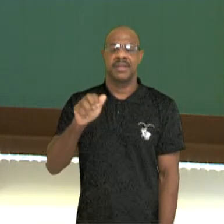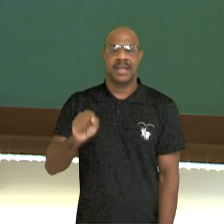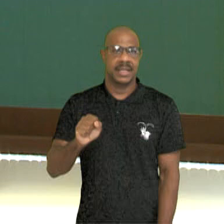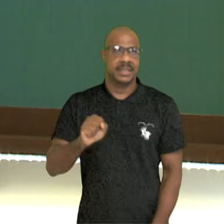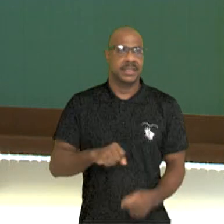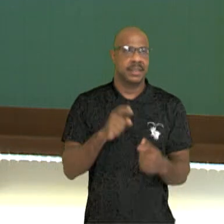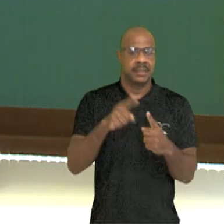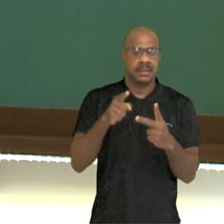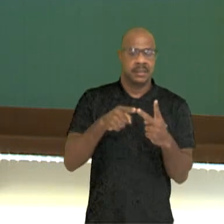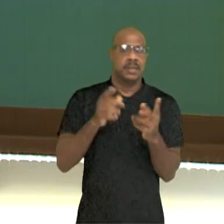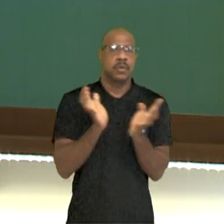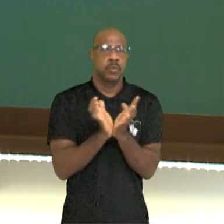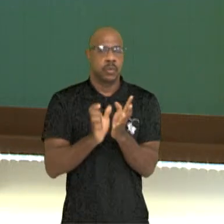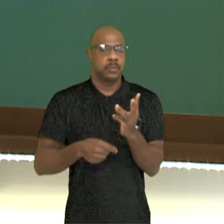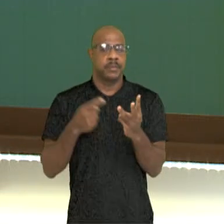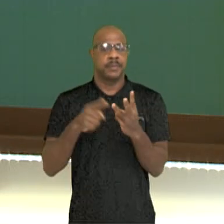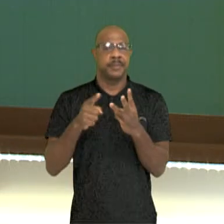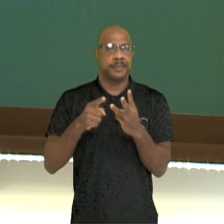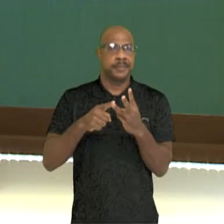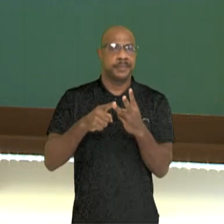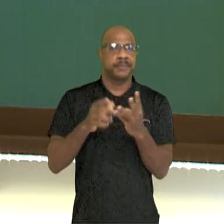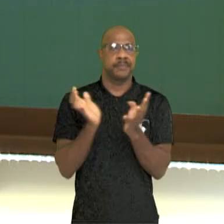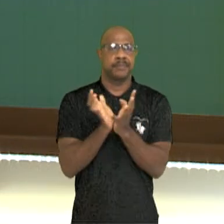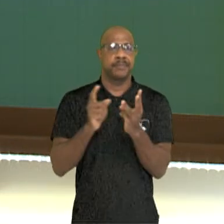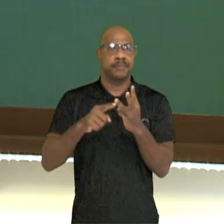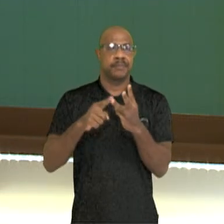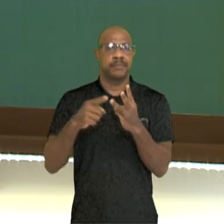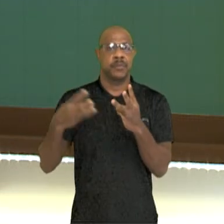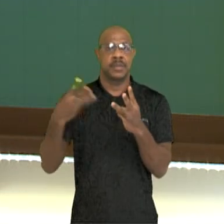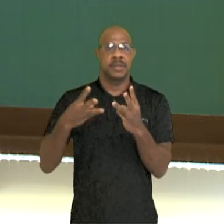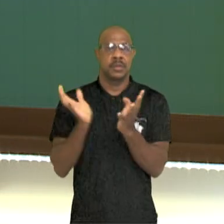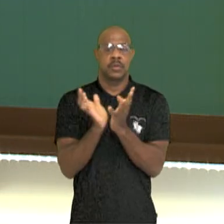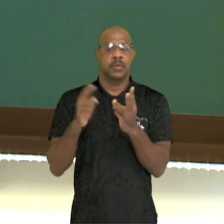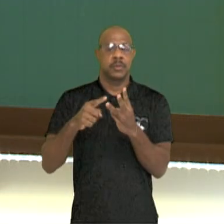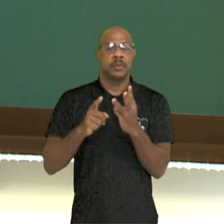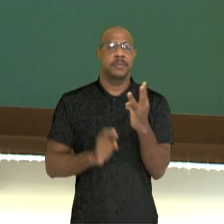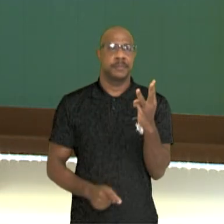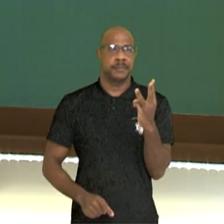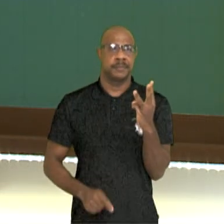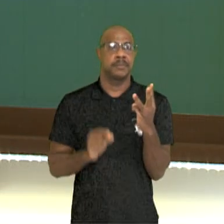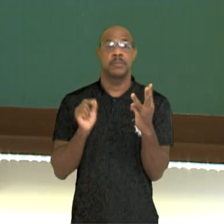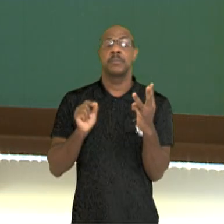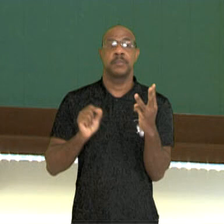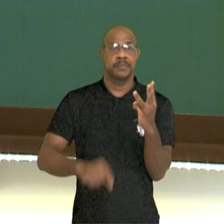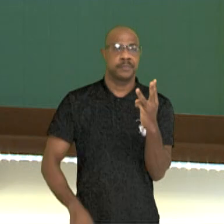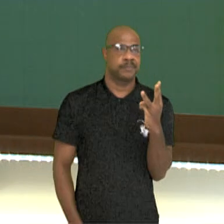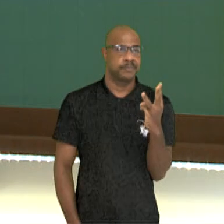surgimento das sementes. E aqui nós temos, então, um terceiro grupo, que são